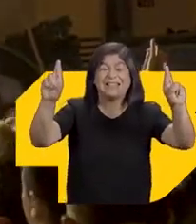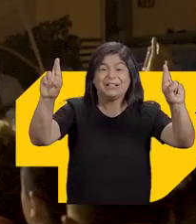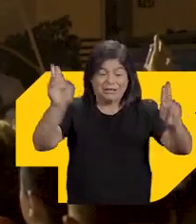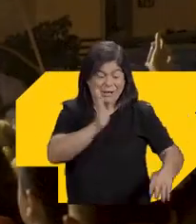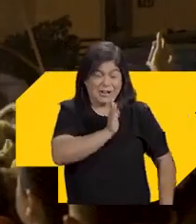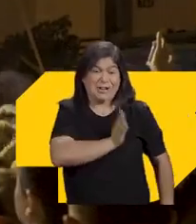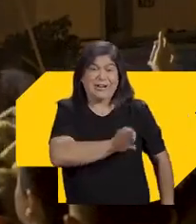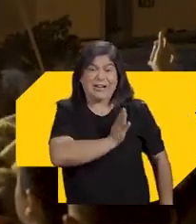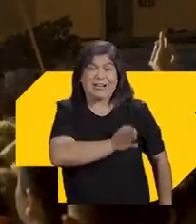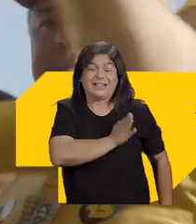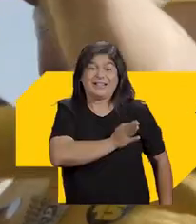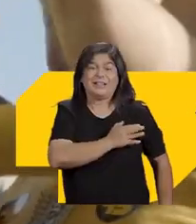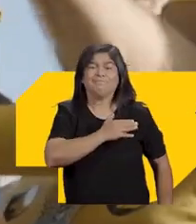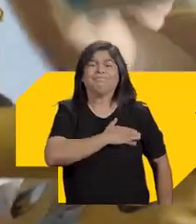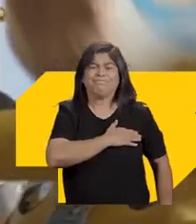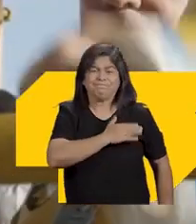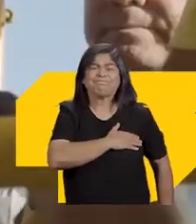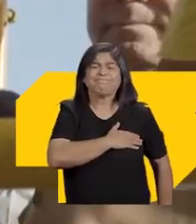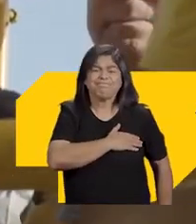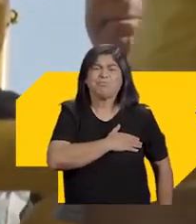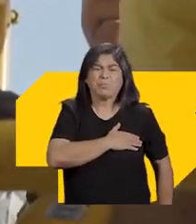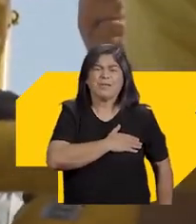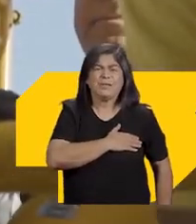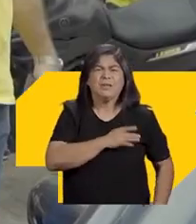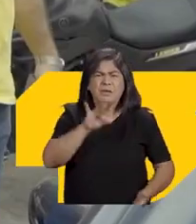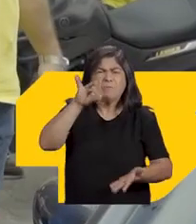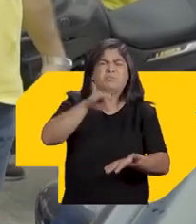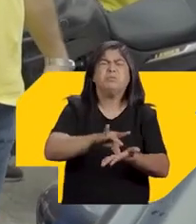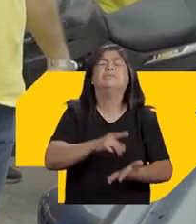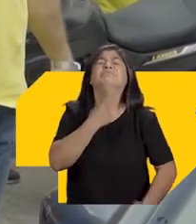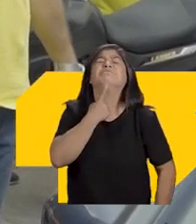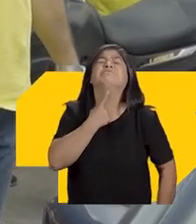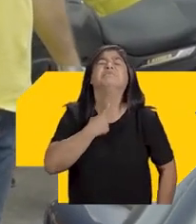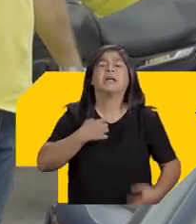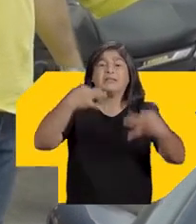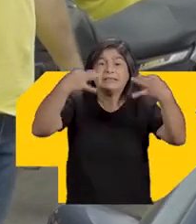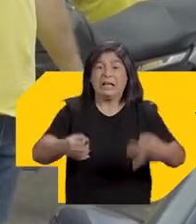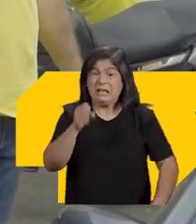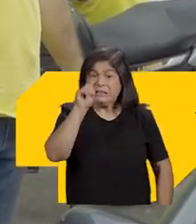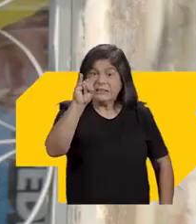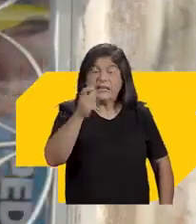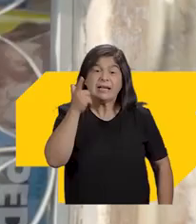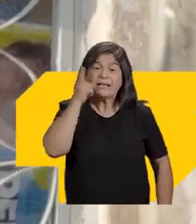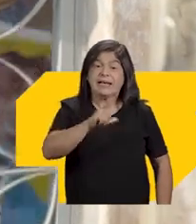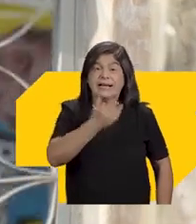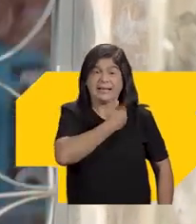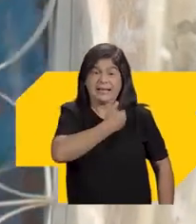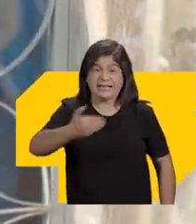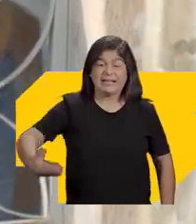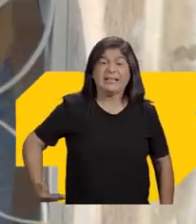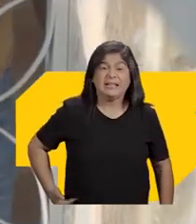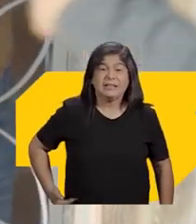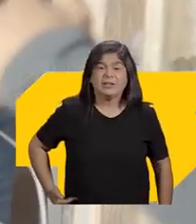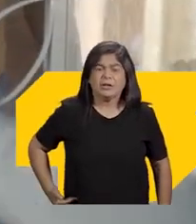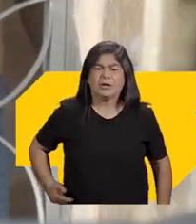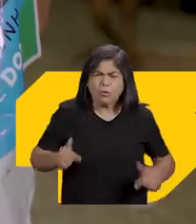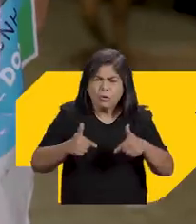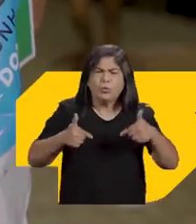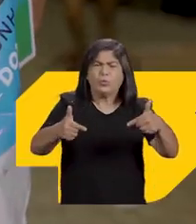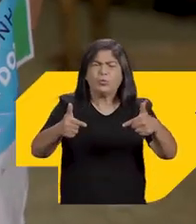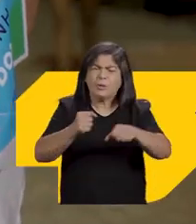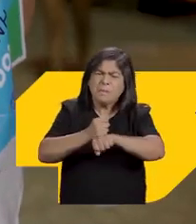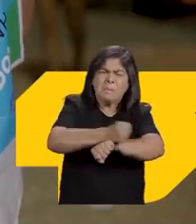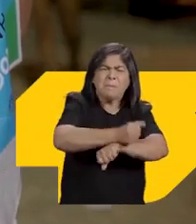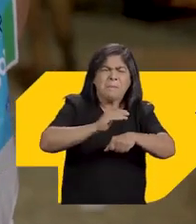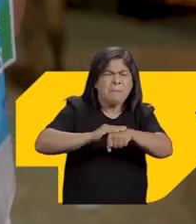de esperança. Carrego no meu coração uma vontade muito sincera de acertar. E eleito governador, eu